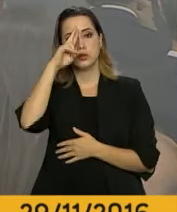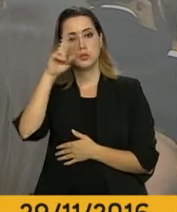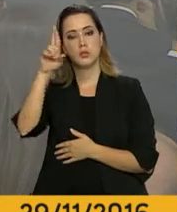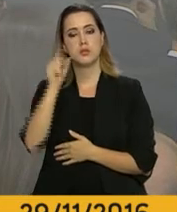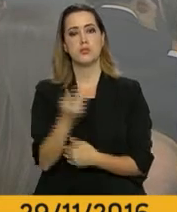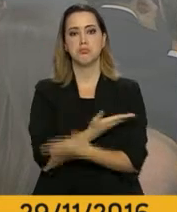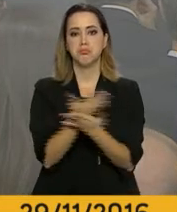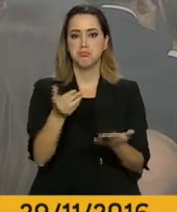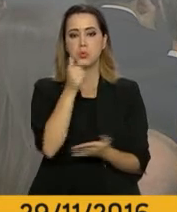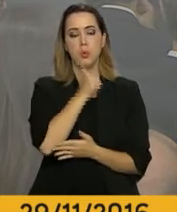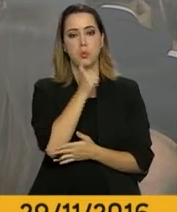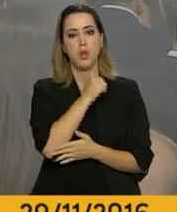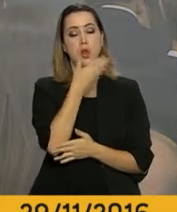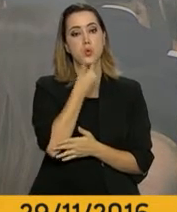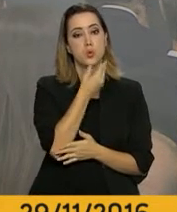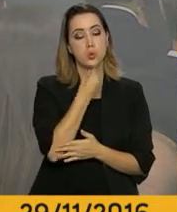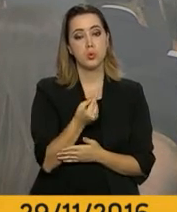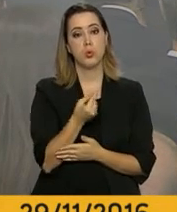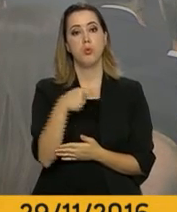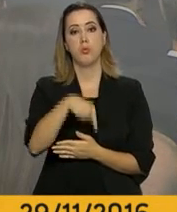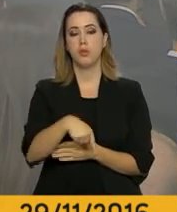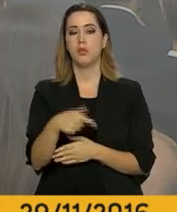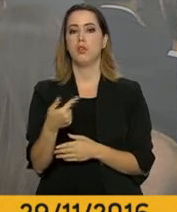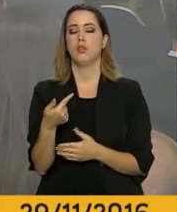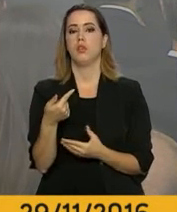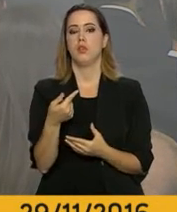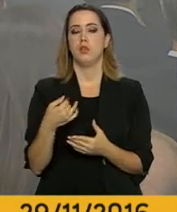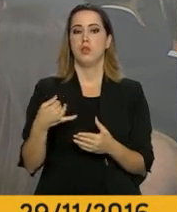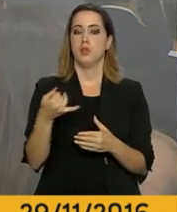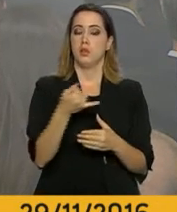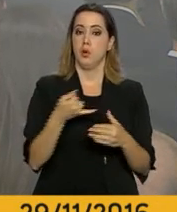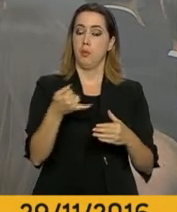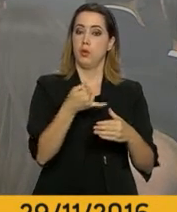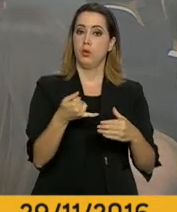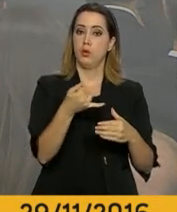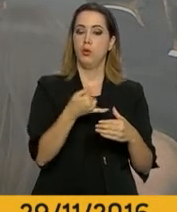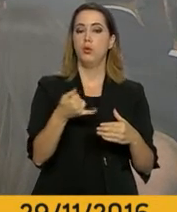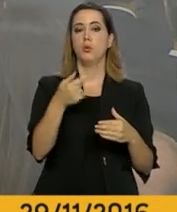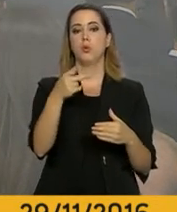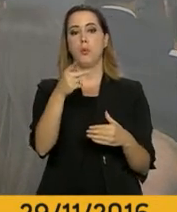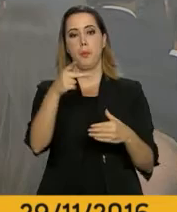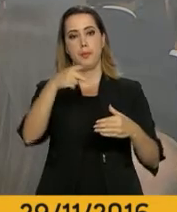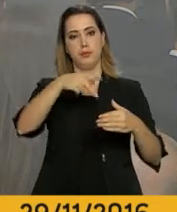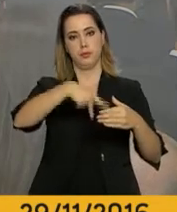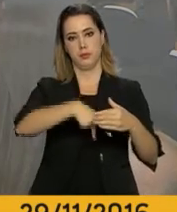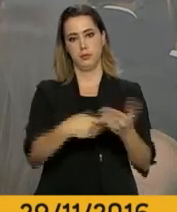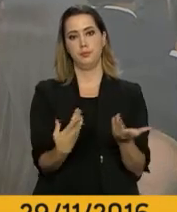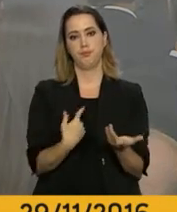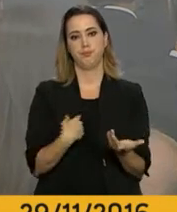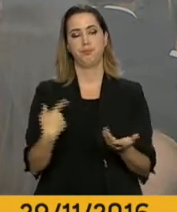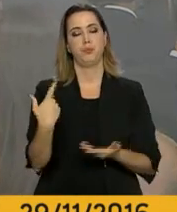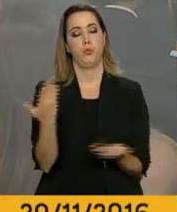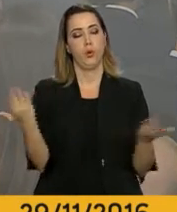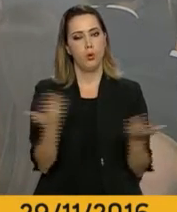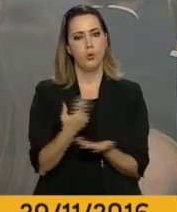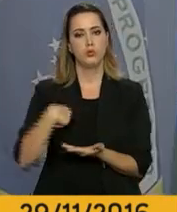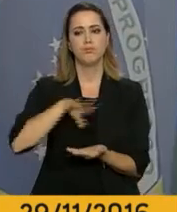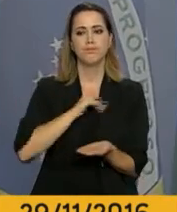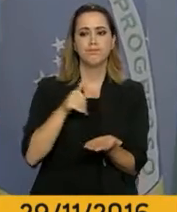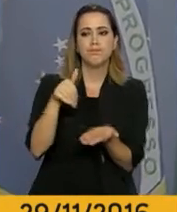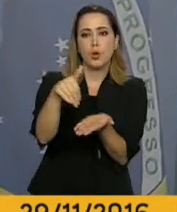petróleo e gás natural hoje nós funcionamos com grande satisfação